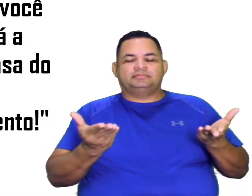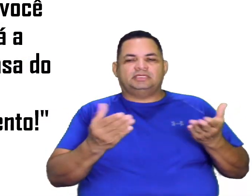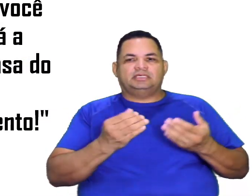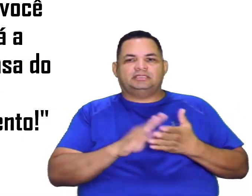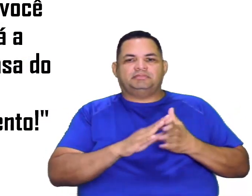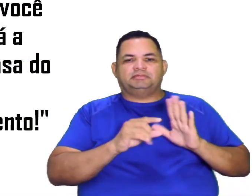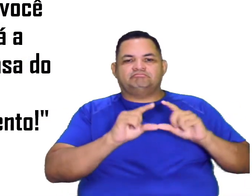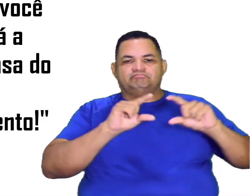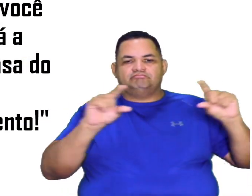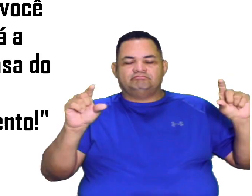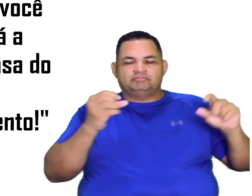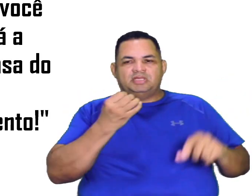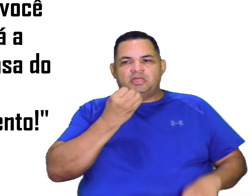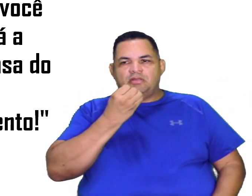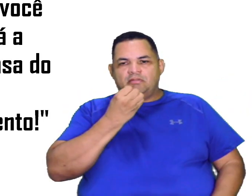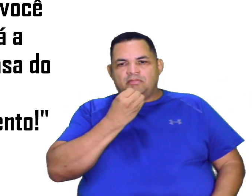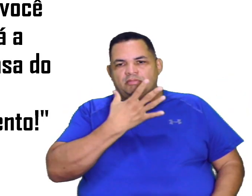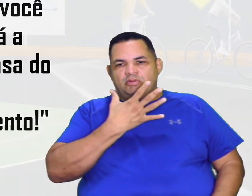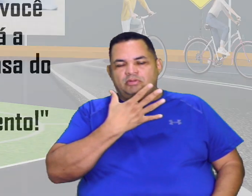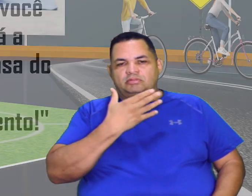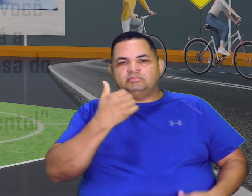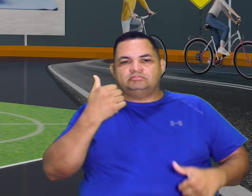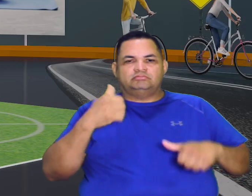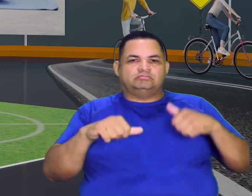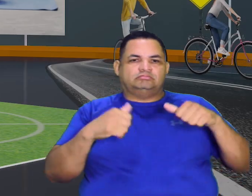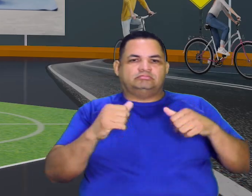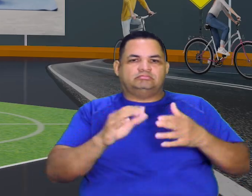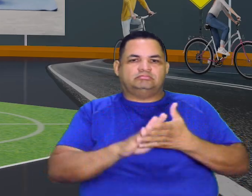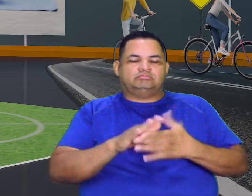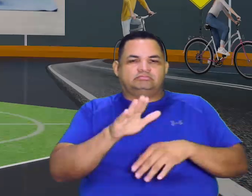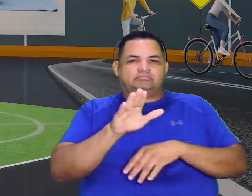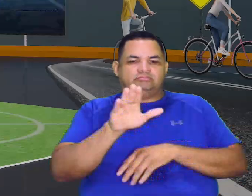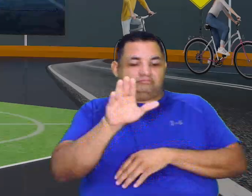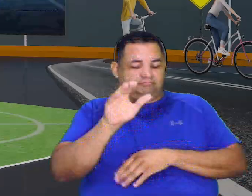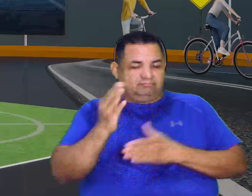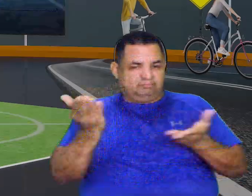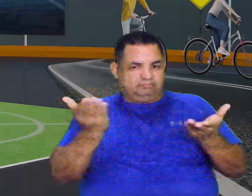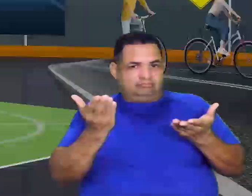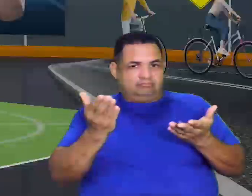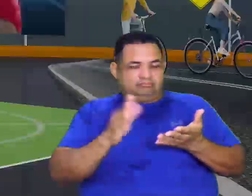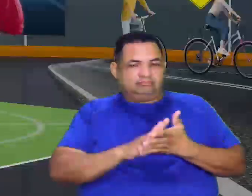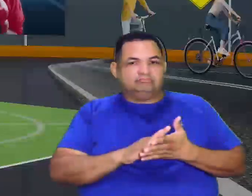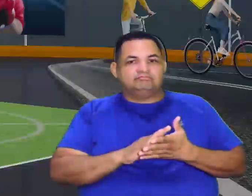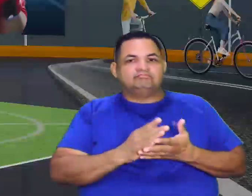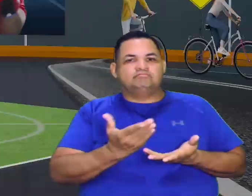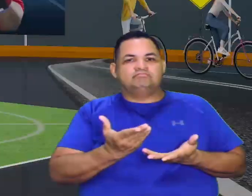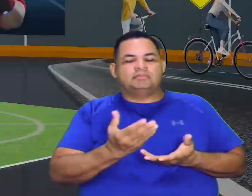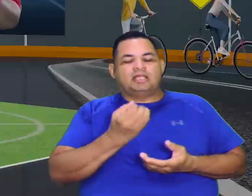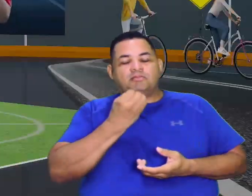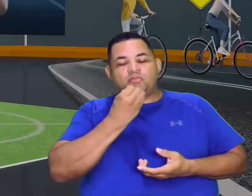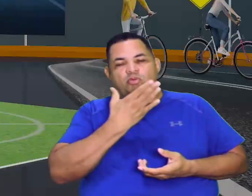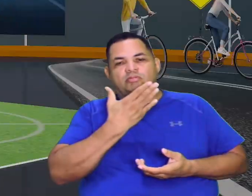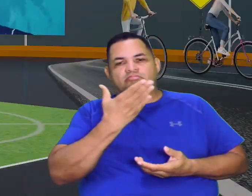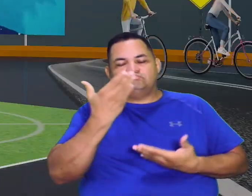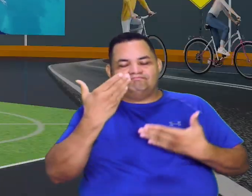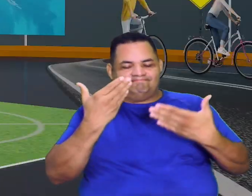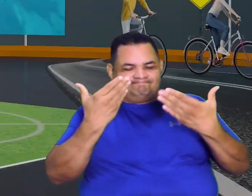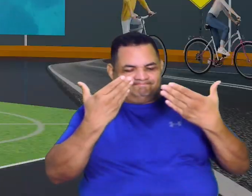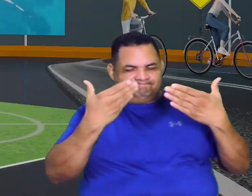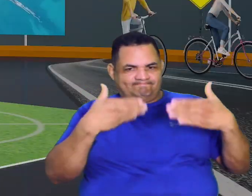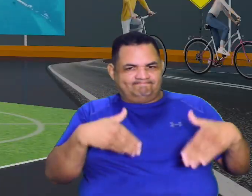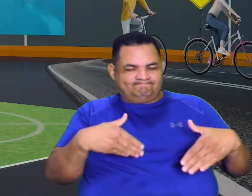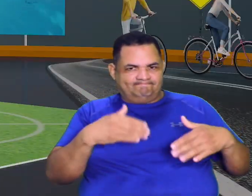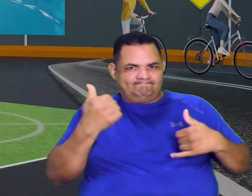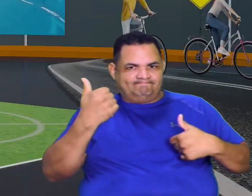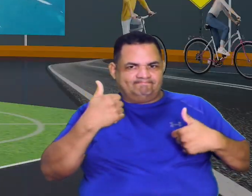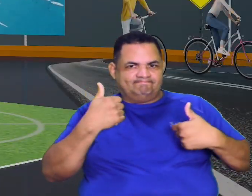bem aí nessa sua avaliação. Vem aqui comigo, tá? Desejo que você saia bem mesmo, tá? Revise